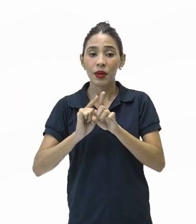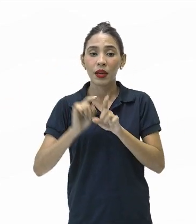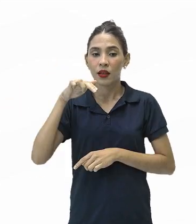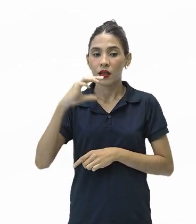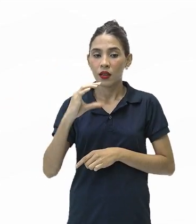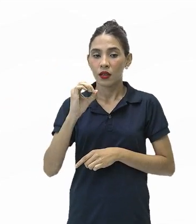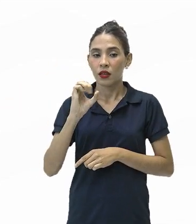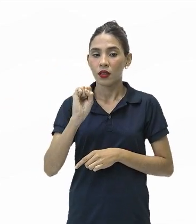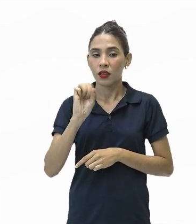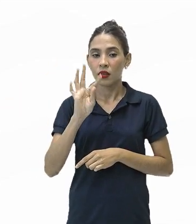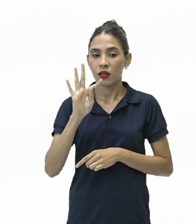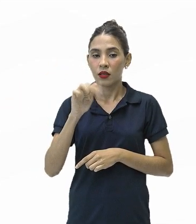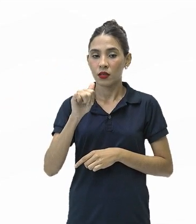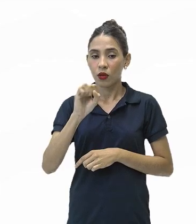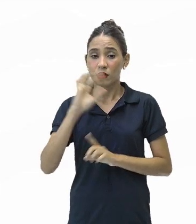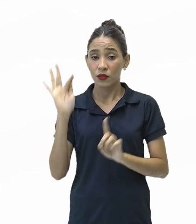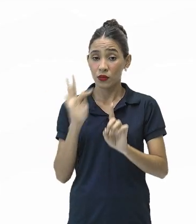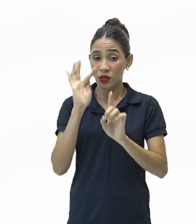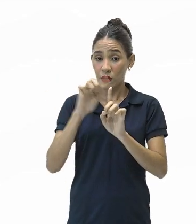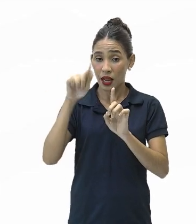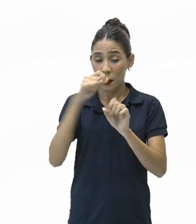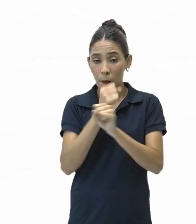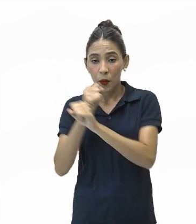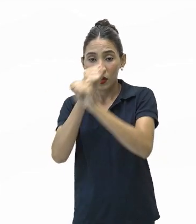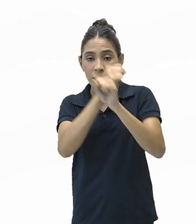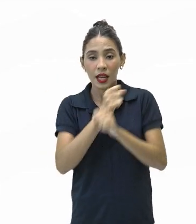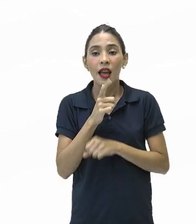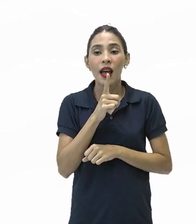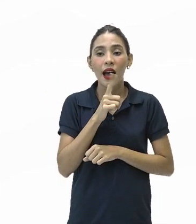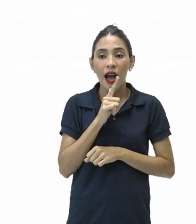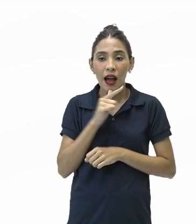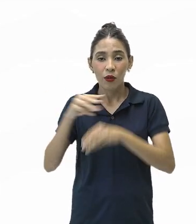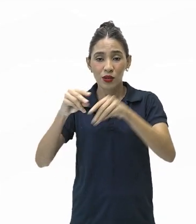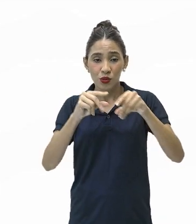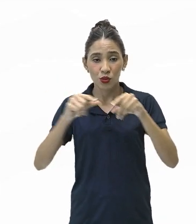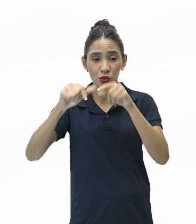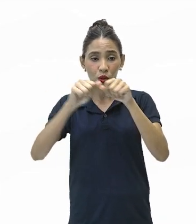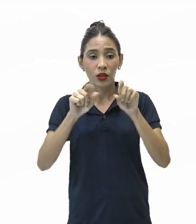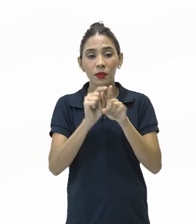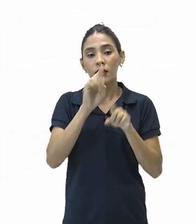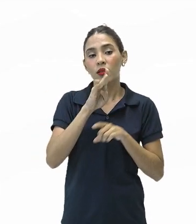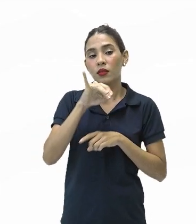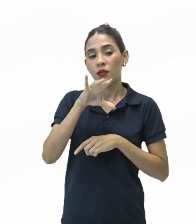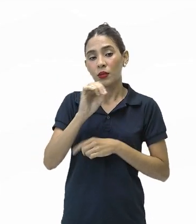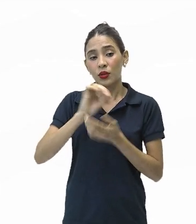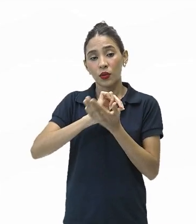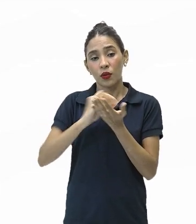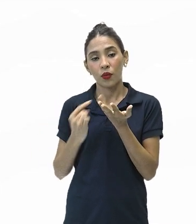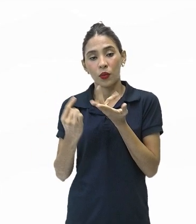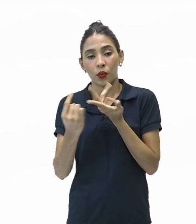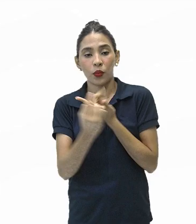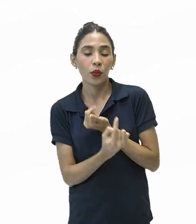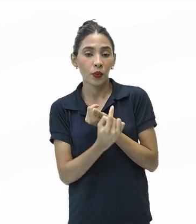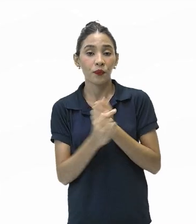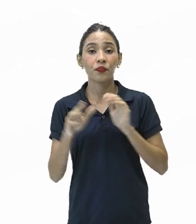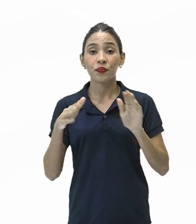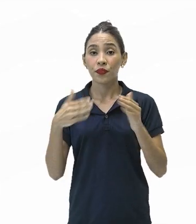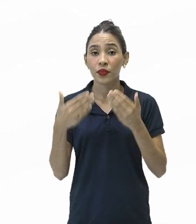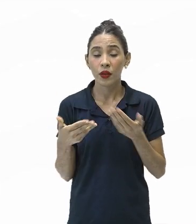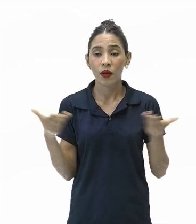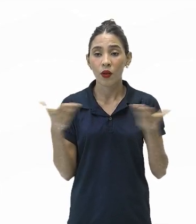é de proteger a água, proteger o solo e a biodiversidade. Para enfatizar a função, nós vamos